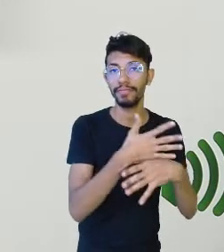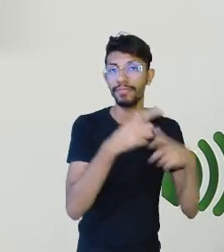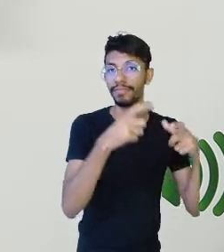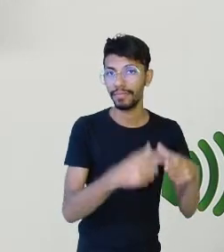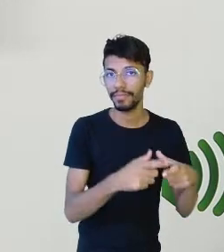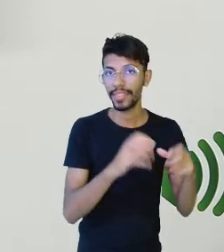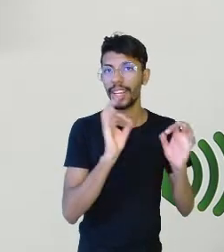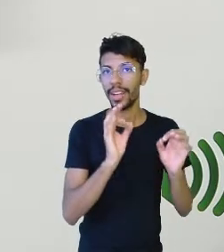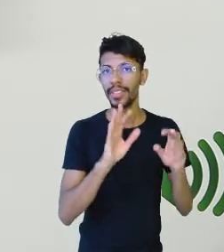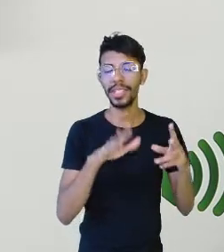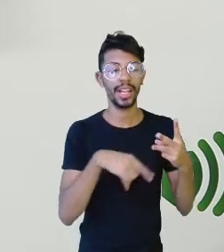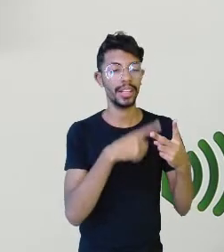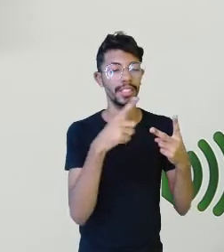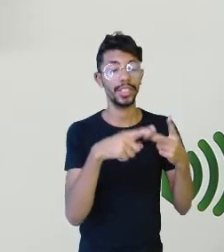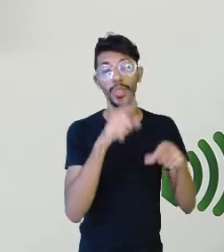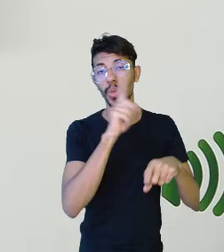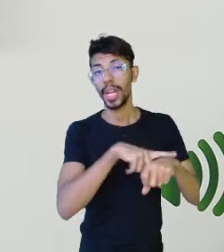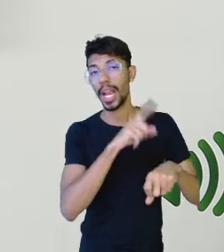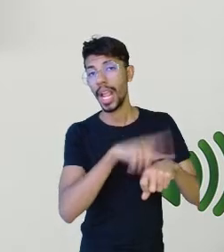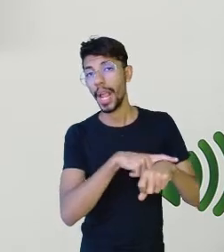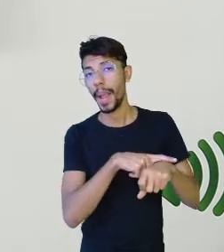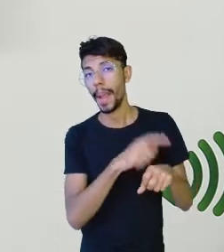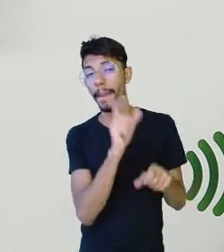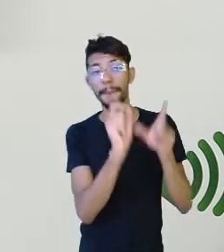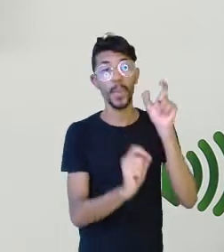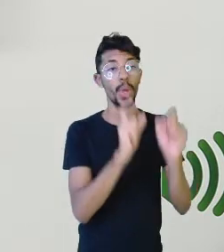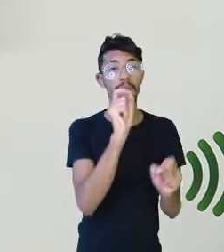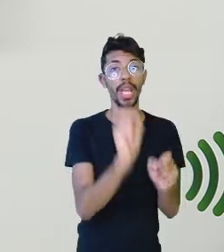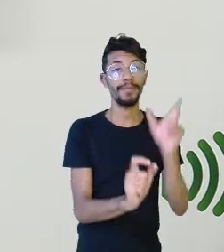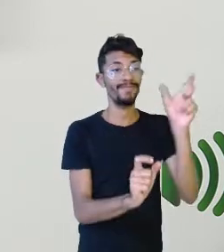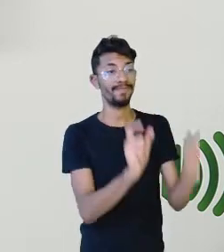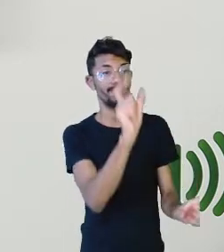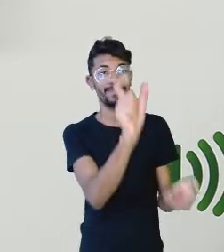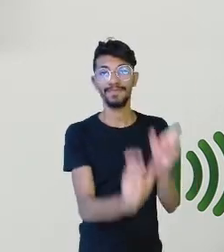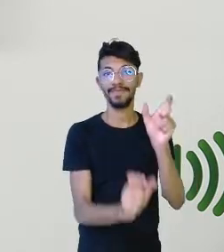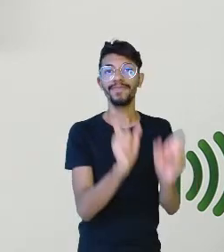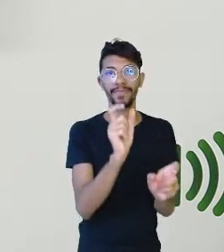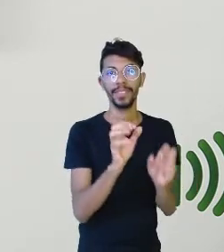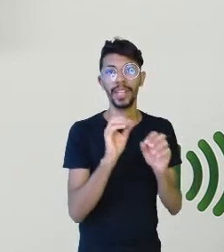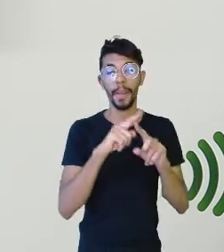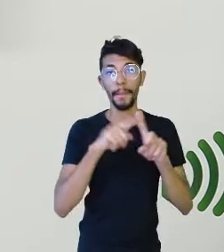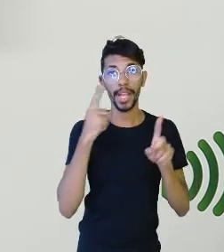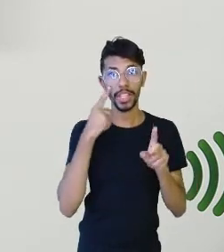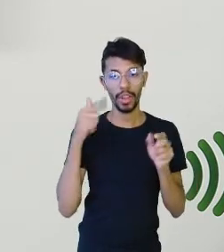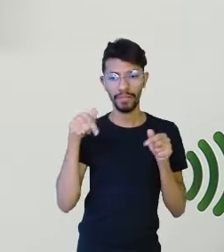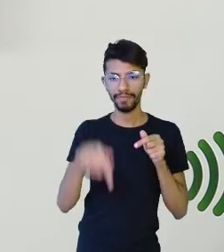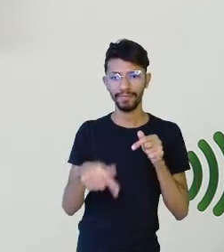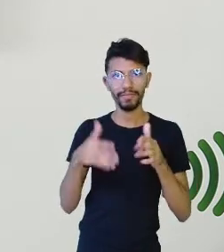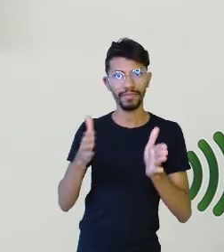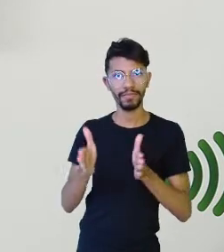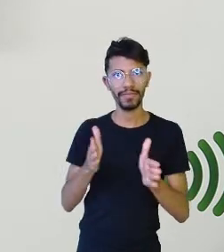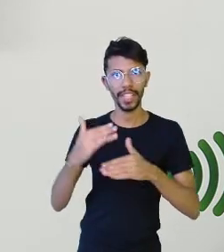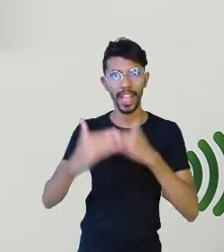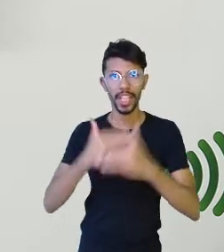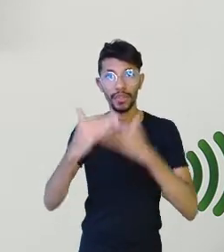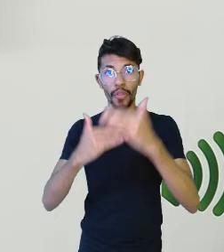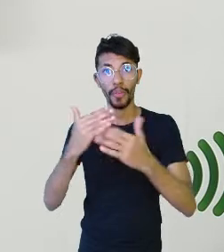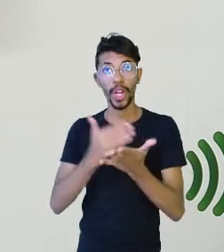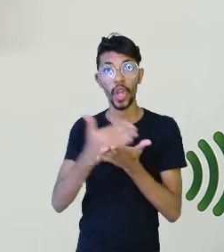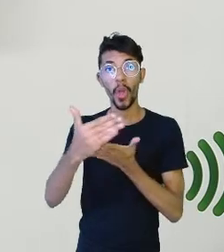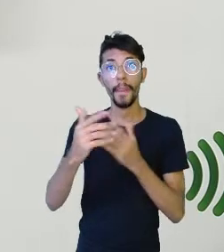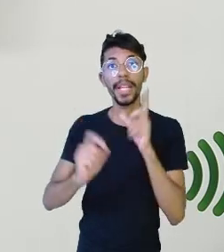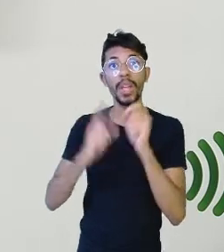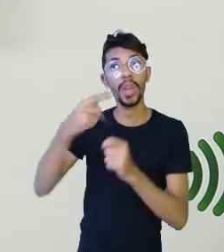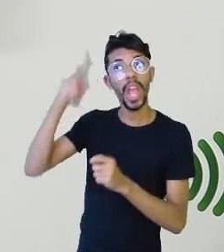que tempo está se passando, quem são as personagens. No desenvolvimento começa a história, começa o problema,